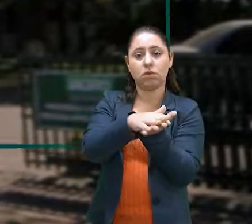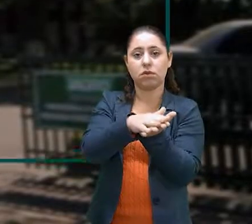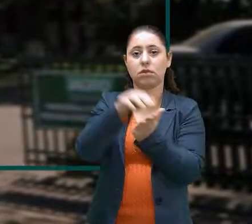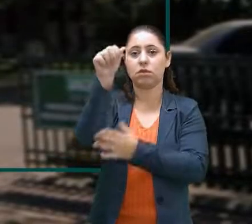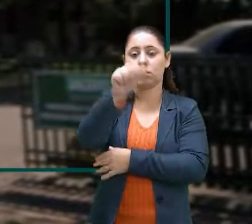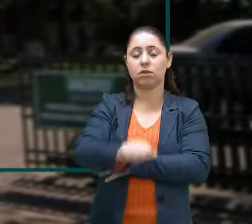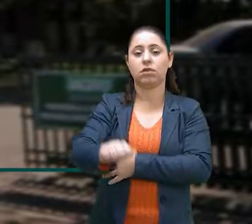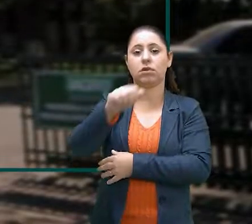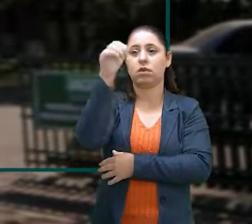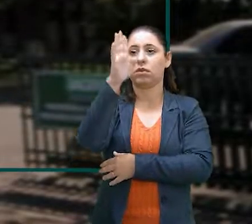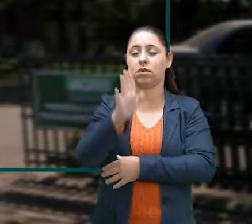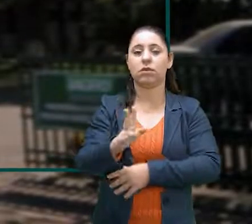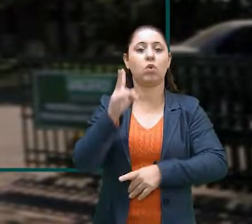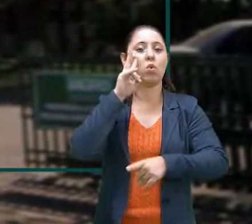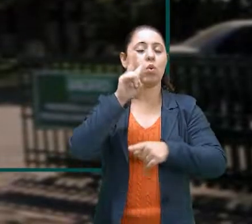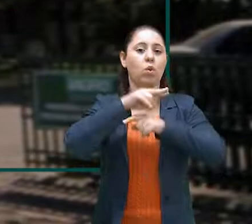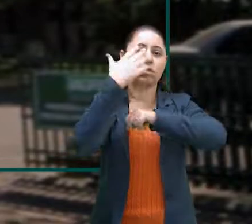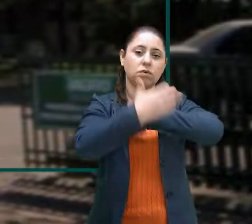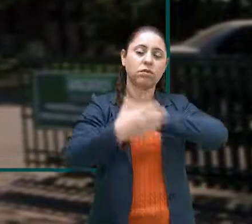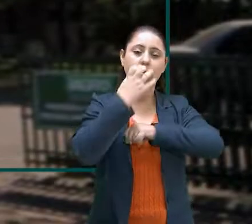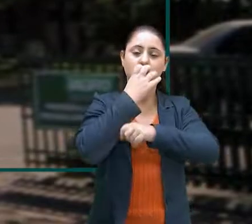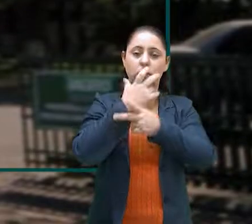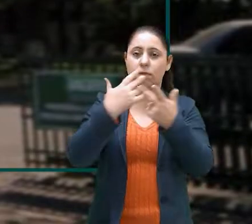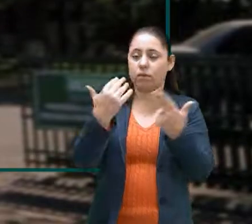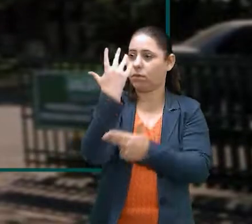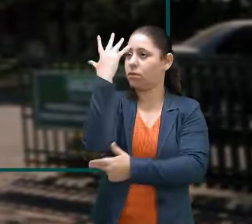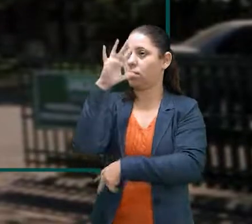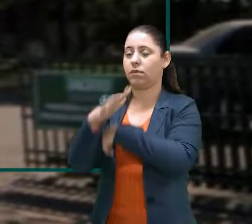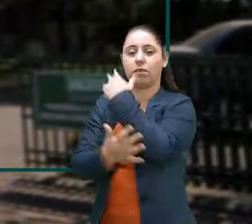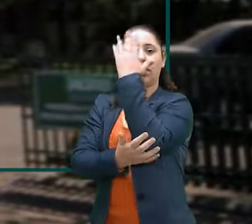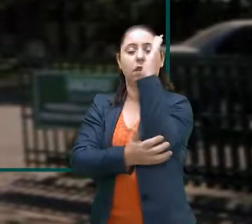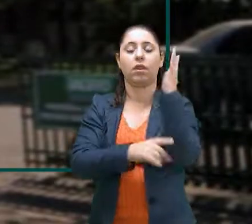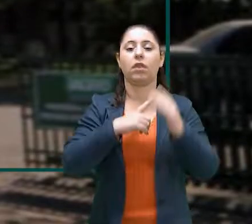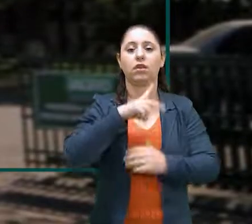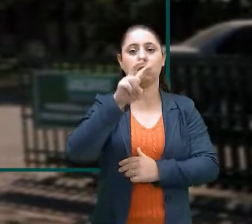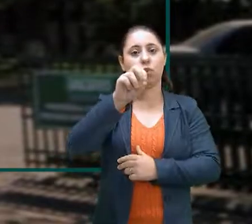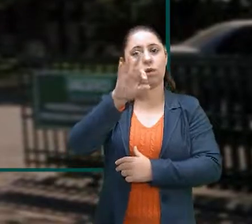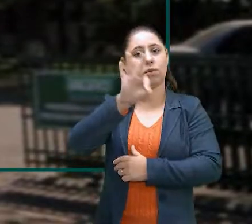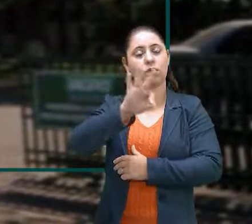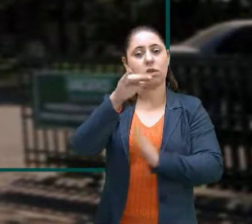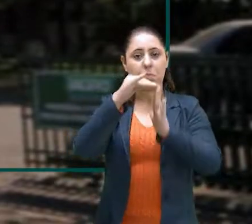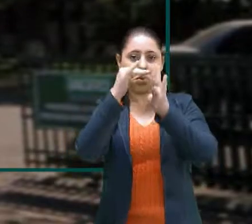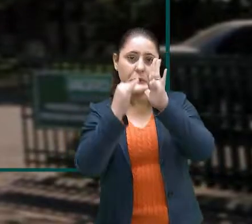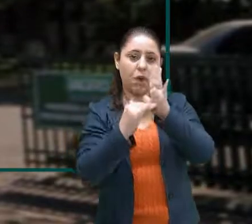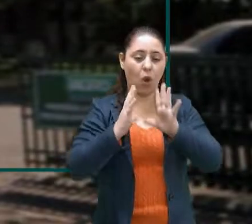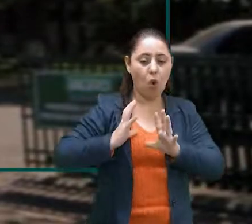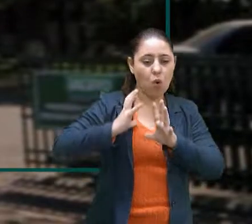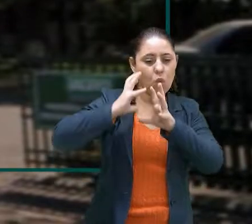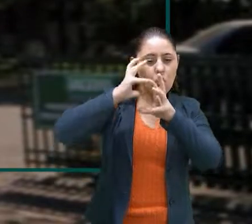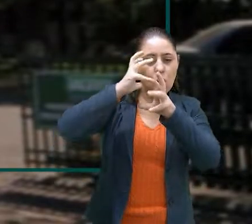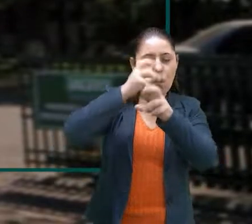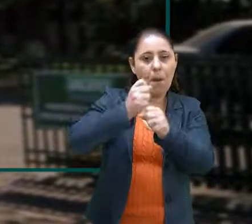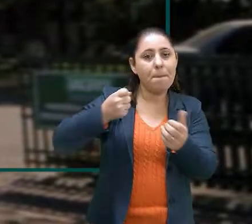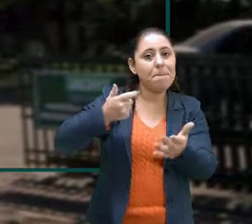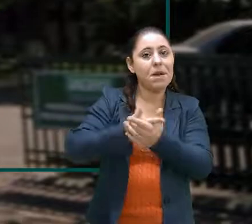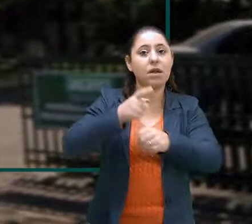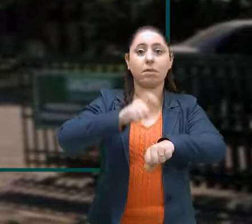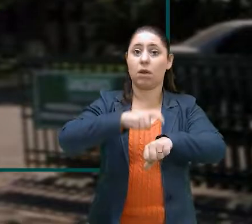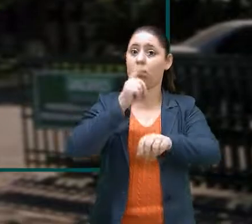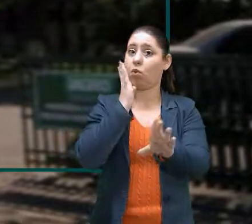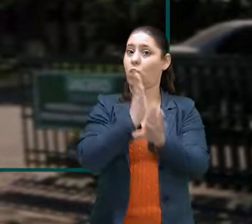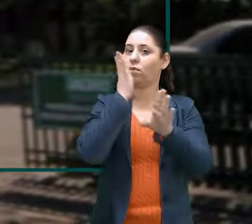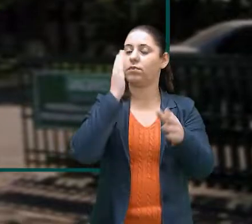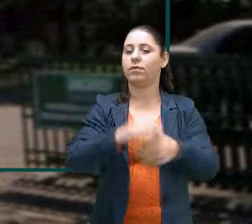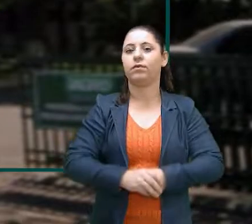as multas da Agência Estadual de Defesa Sanitária, Animal e Vegetal têm 50% de desconto no valor total